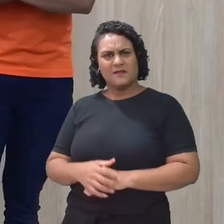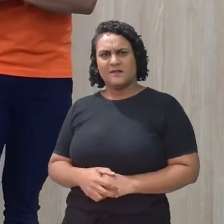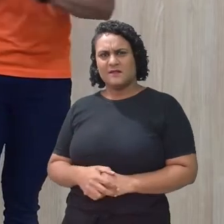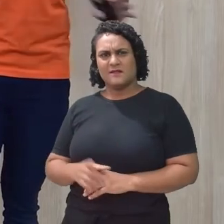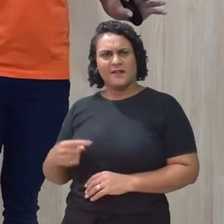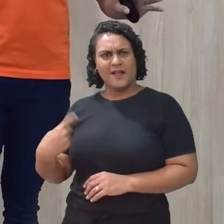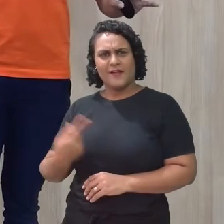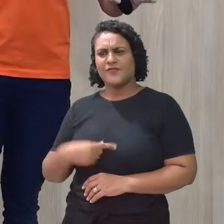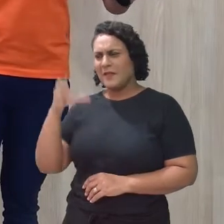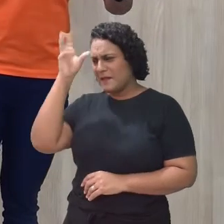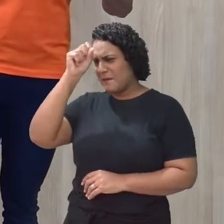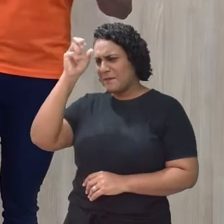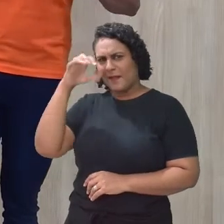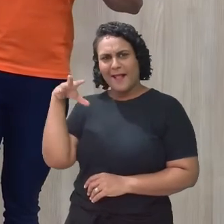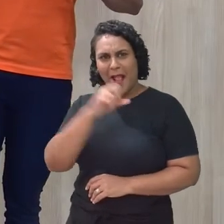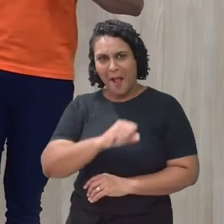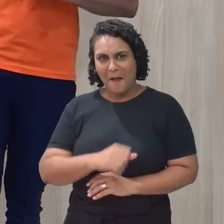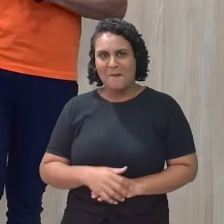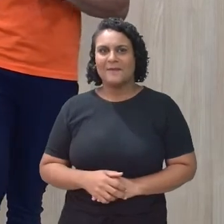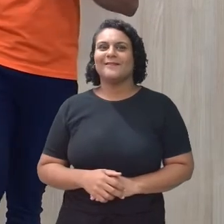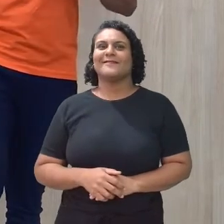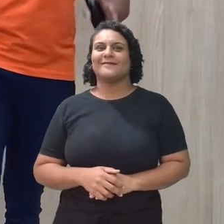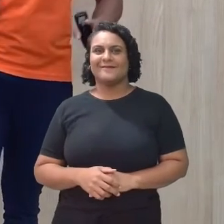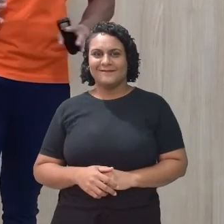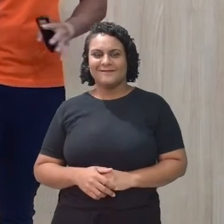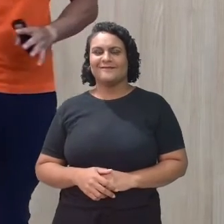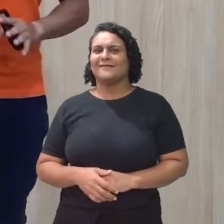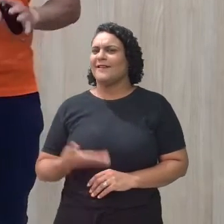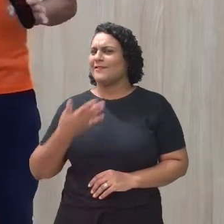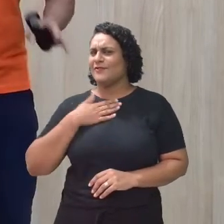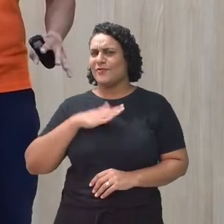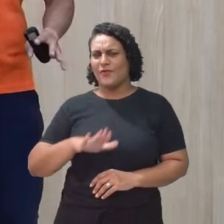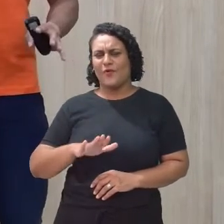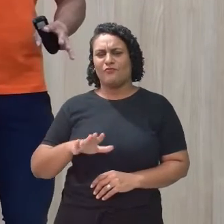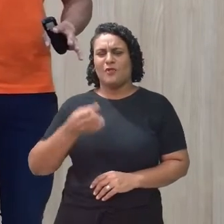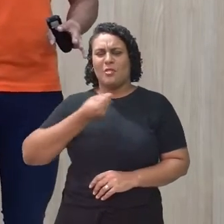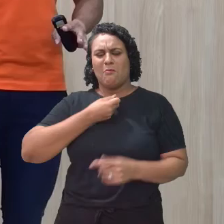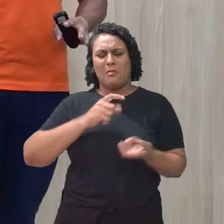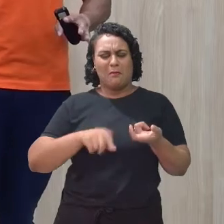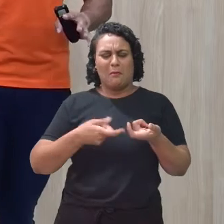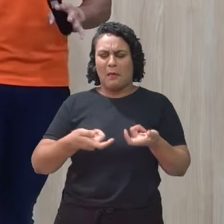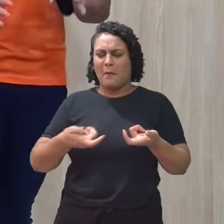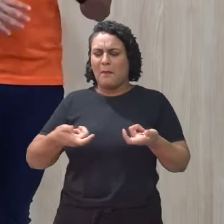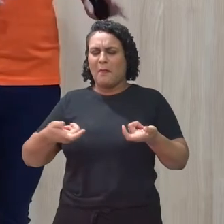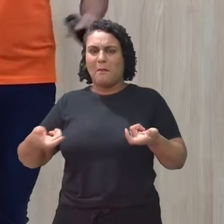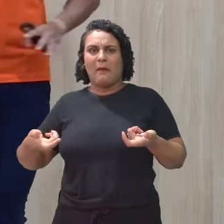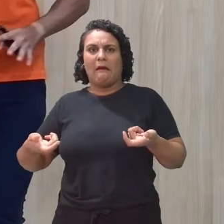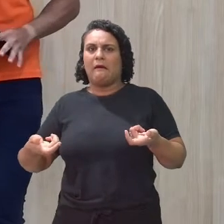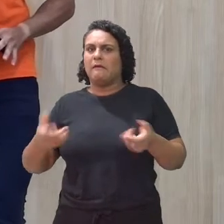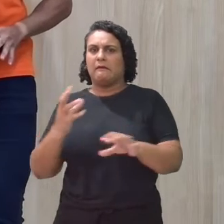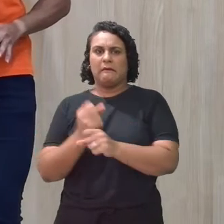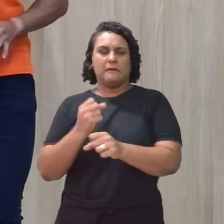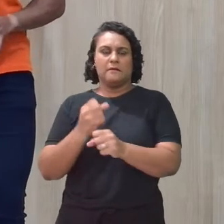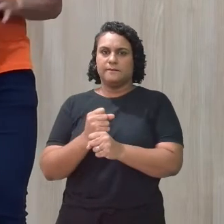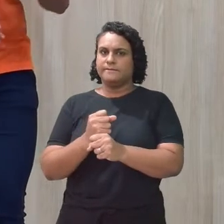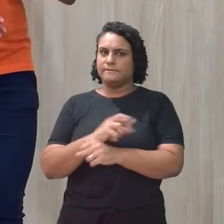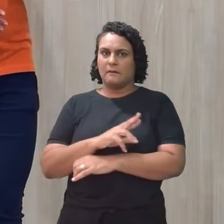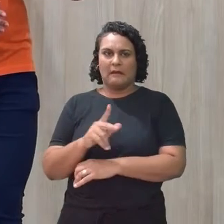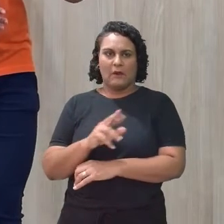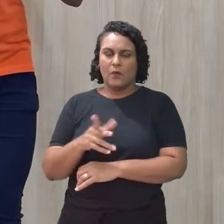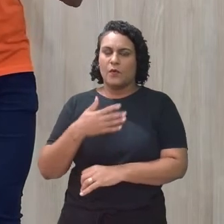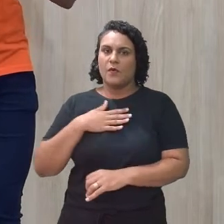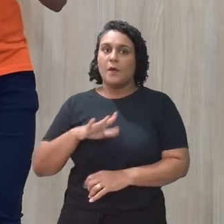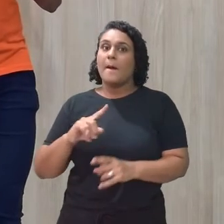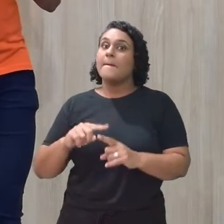num instante aprende, né? A gente não gosta de número decimal, de operações, mas quando